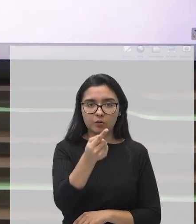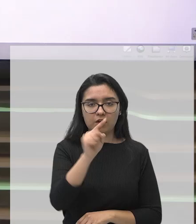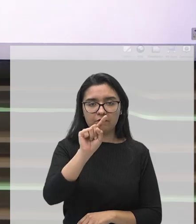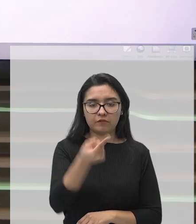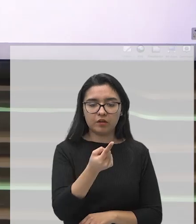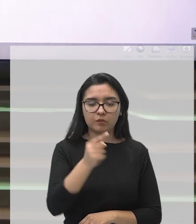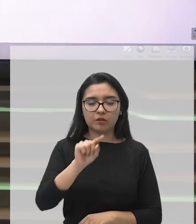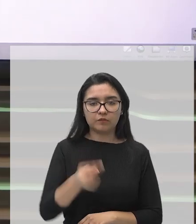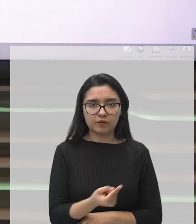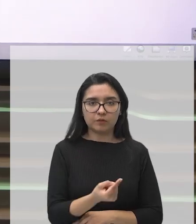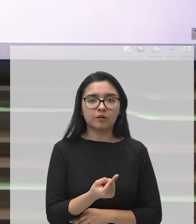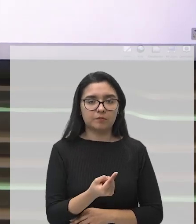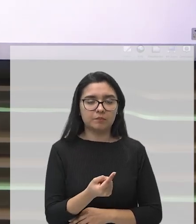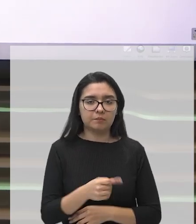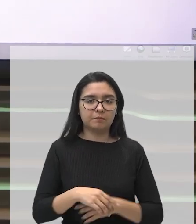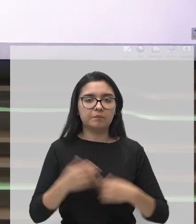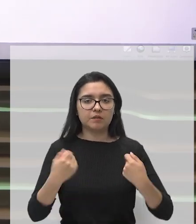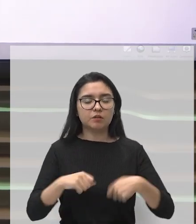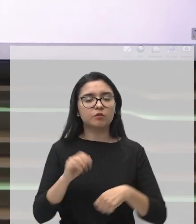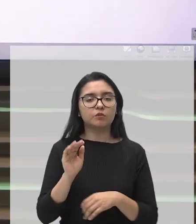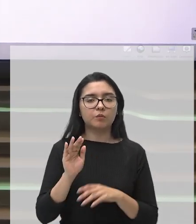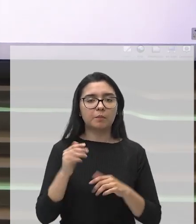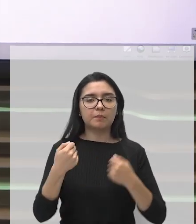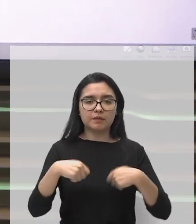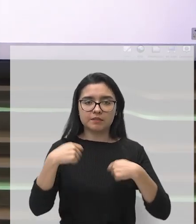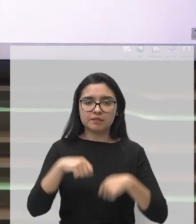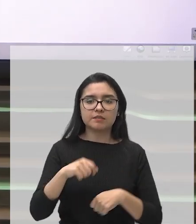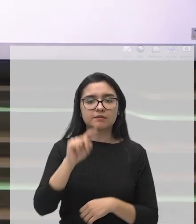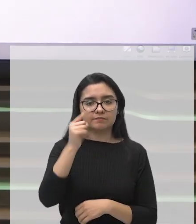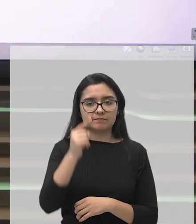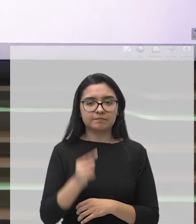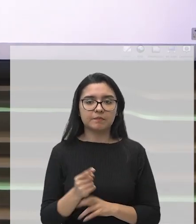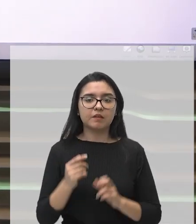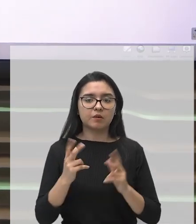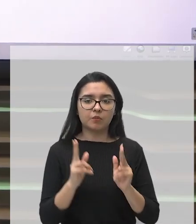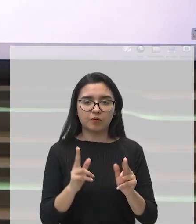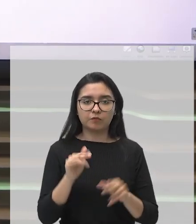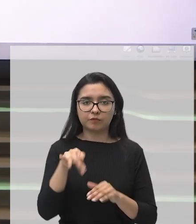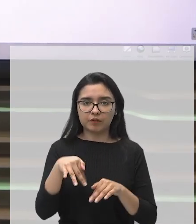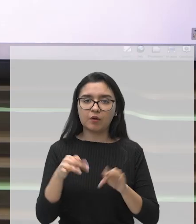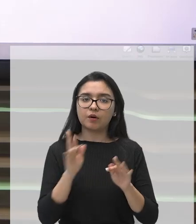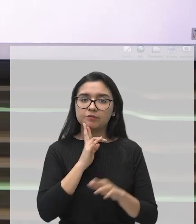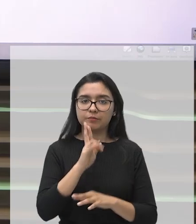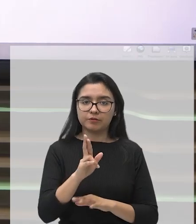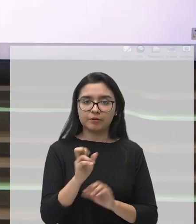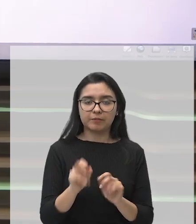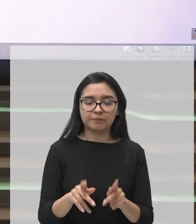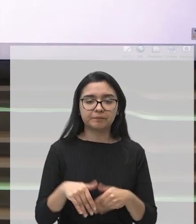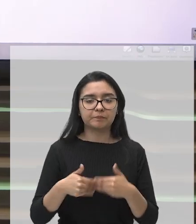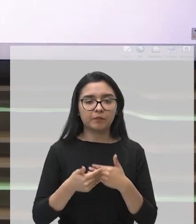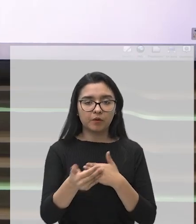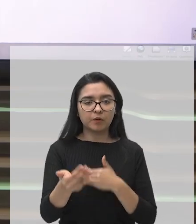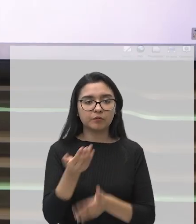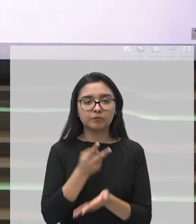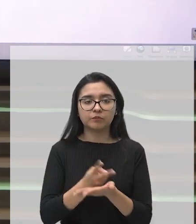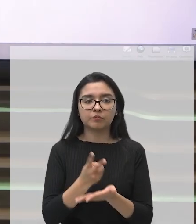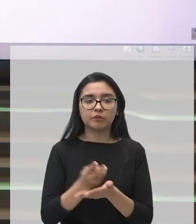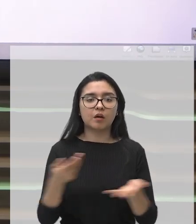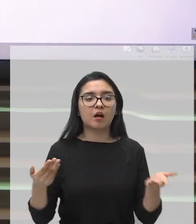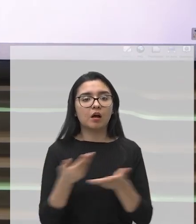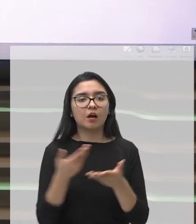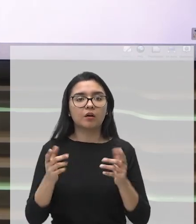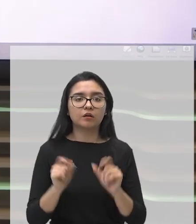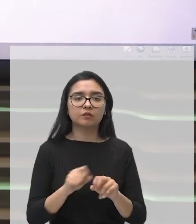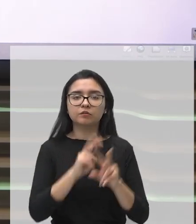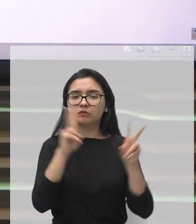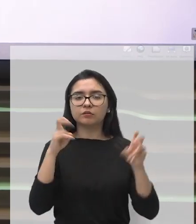final, precisamos aí repetir a vírgula na mesma direção da operação. Beleza? Bom, bora continuar, porque agora vamos tratar um pouquinho